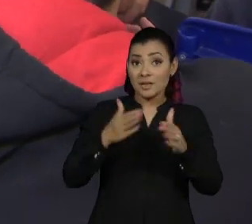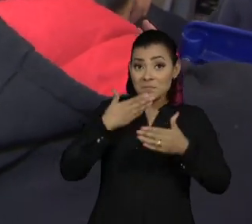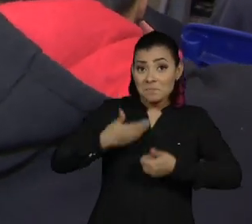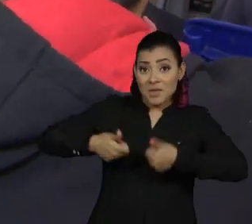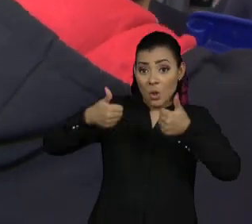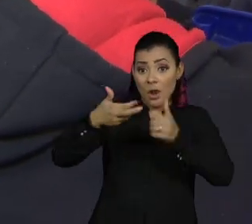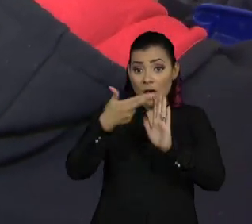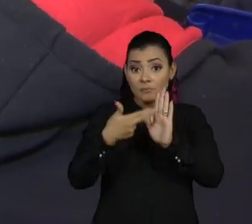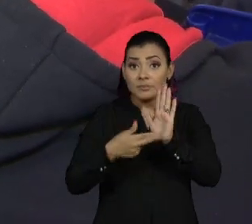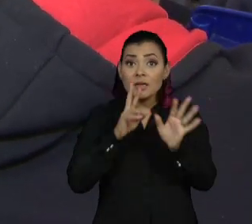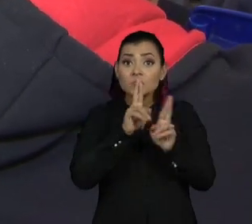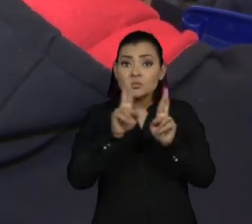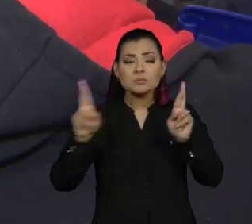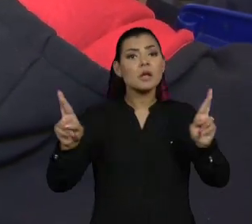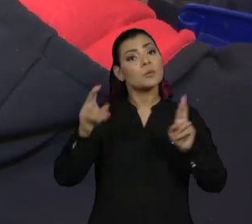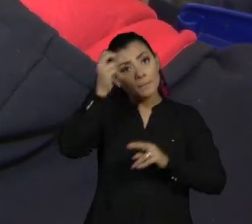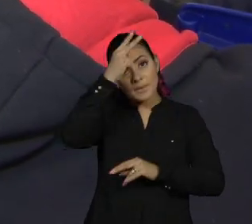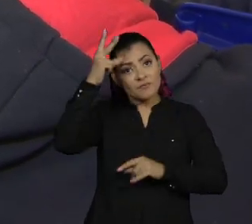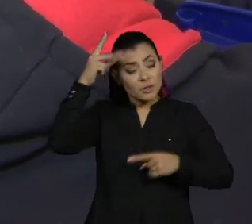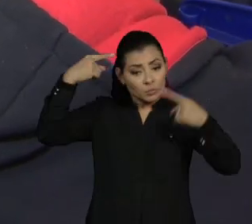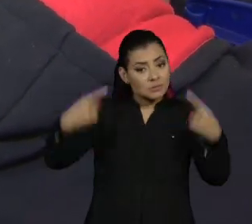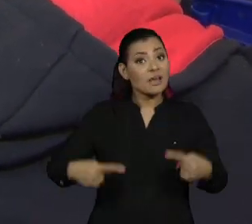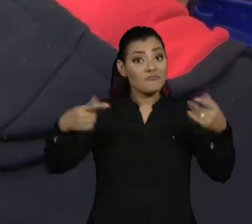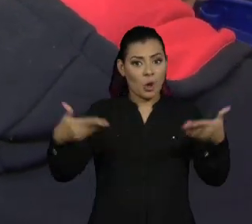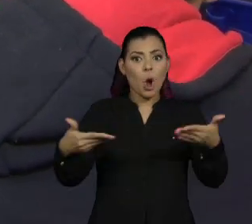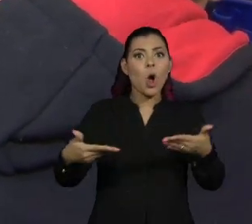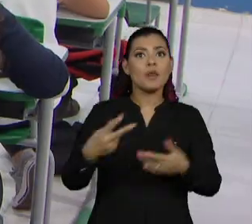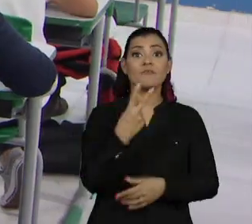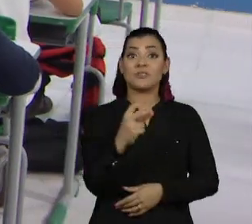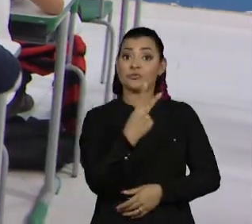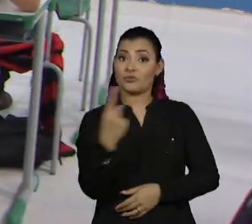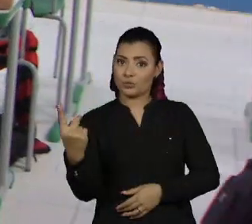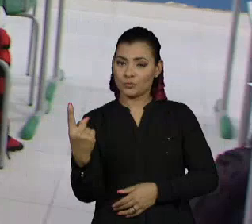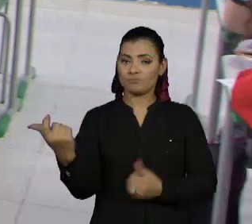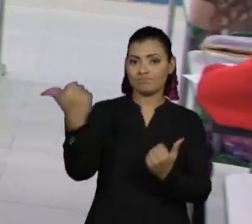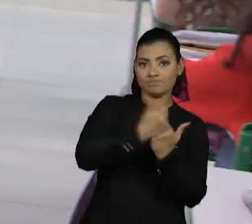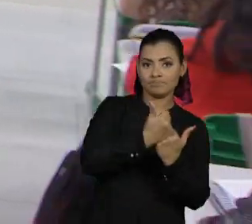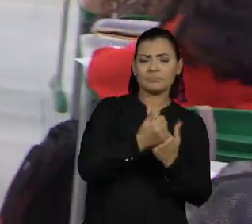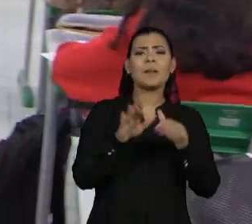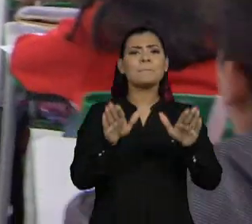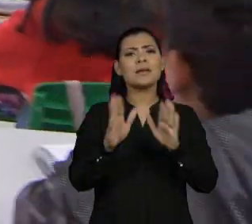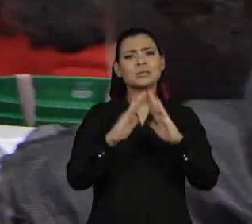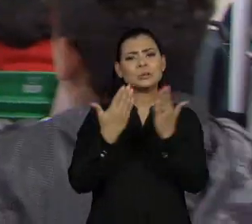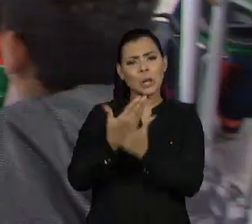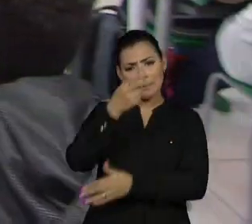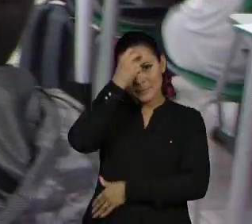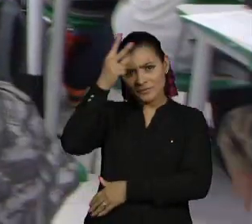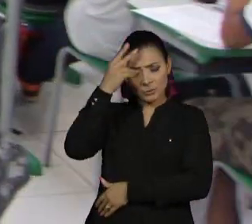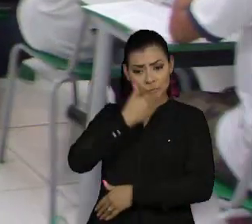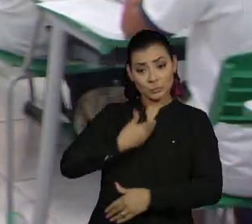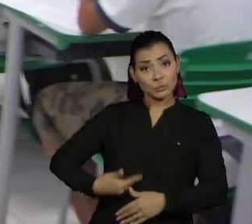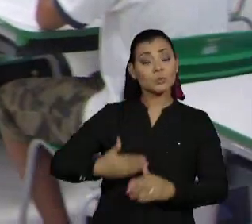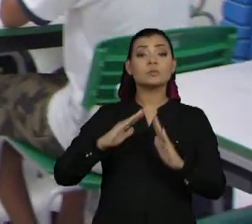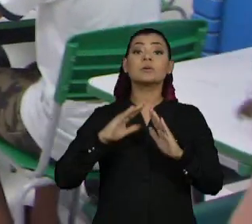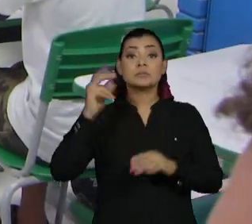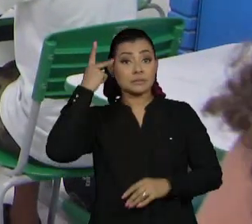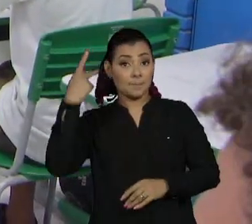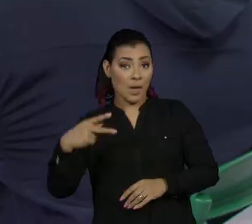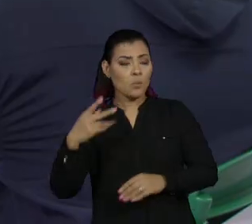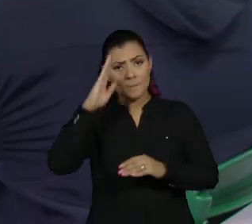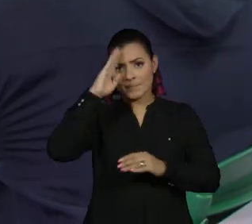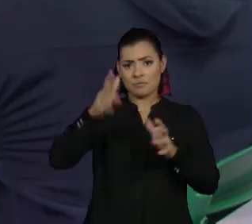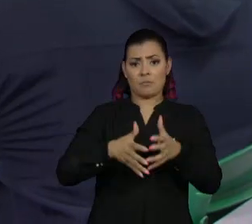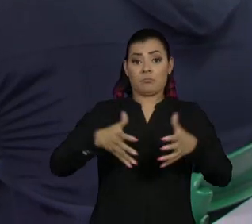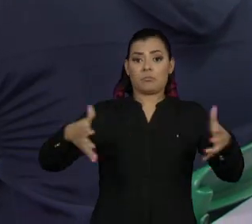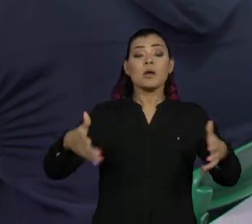esses índices é um desafio para os prefeitos que assumem o cargo em 2021. A rede municipal com mais alunos do país, São Paulo, conseguiu